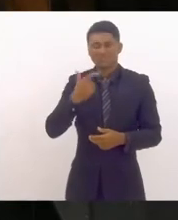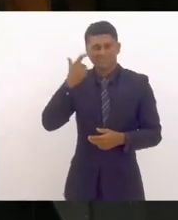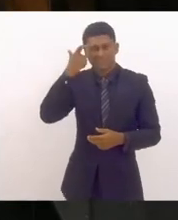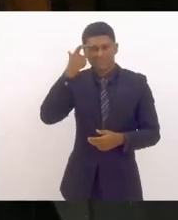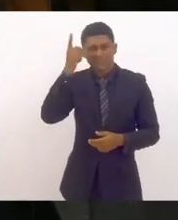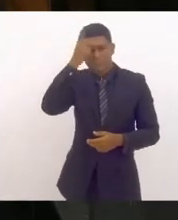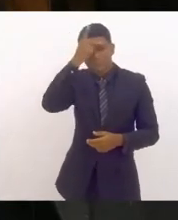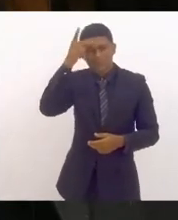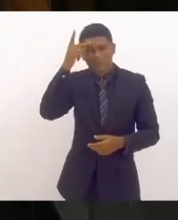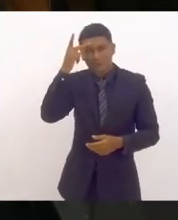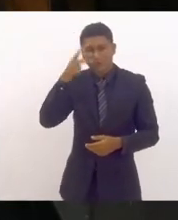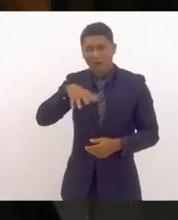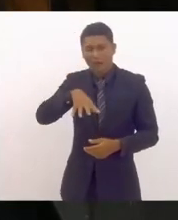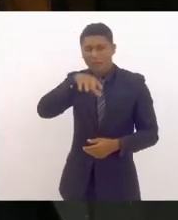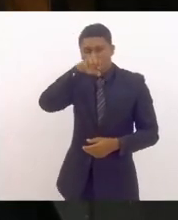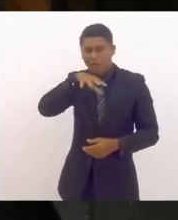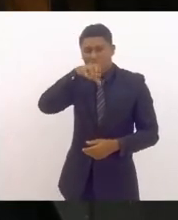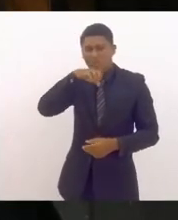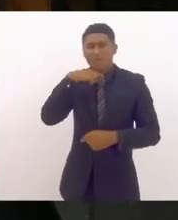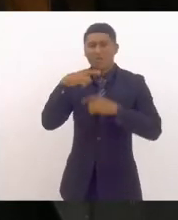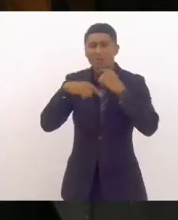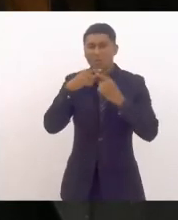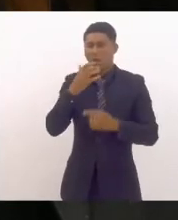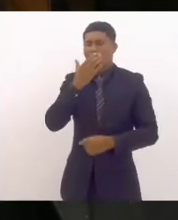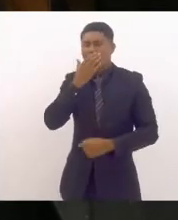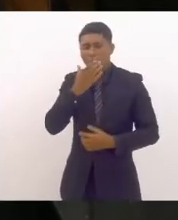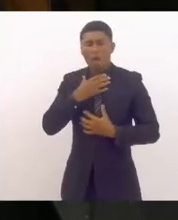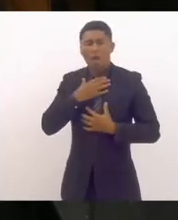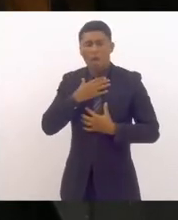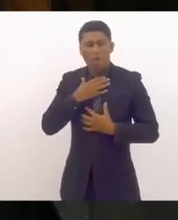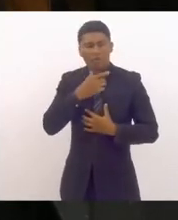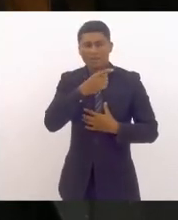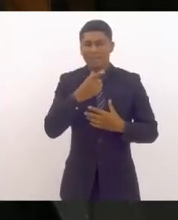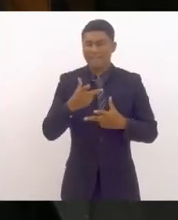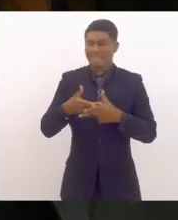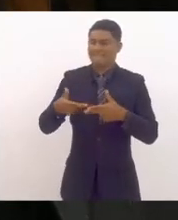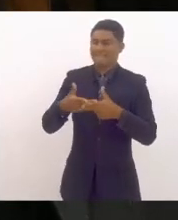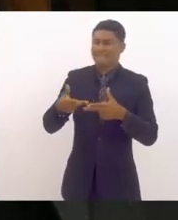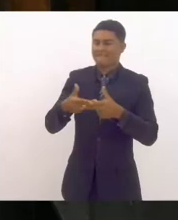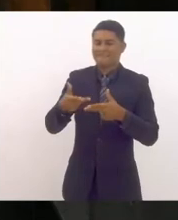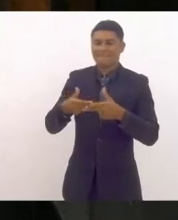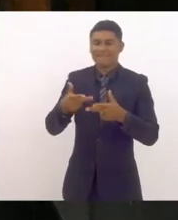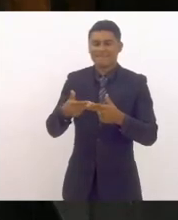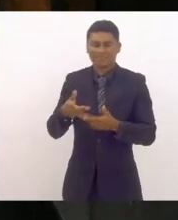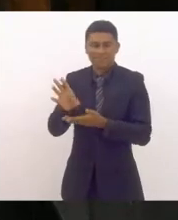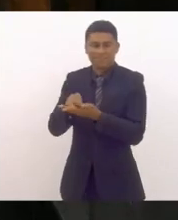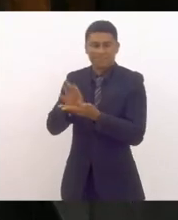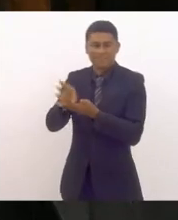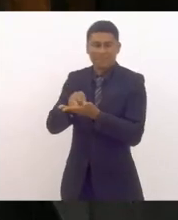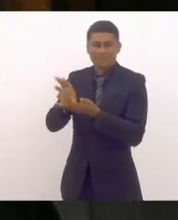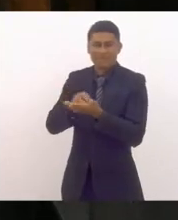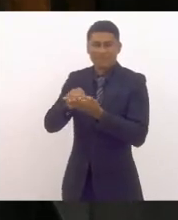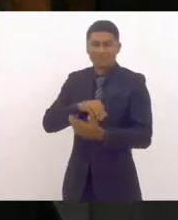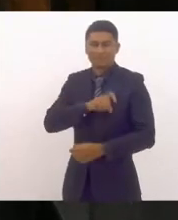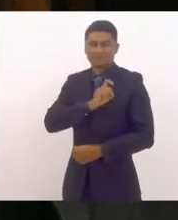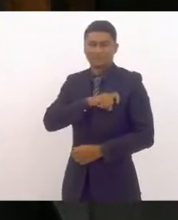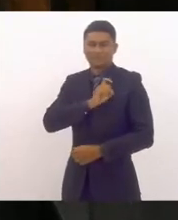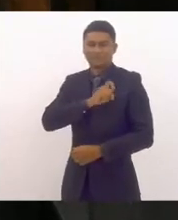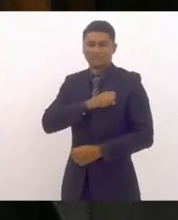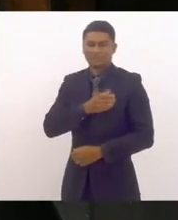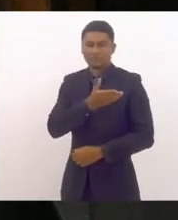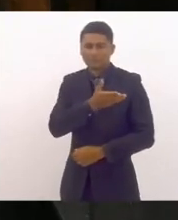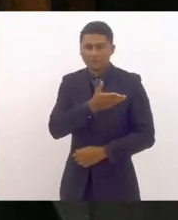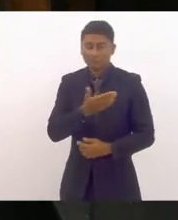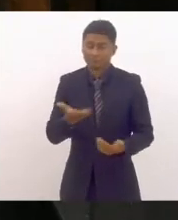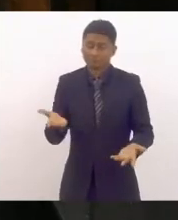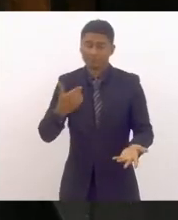ando com falta de ar perdendo a vida é mais mesmo reconhecendo que hoje na conjuntura